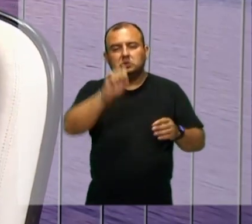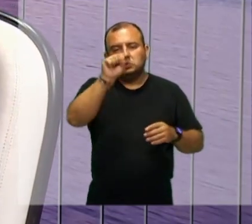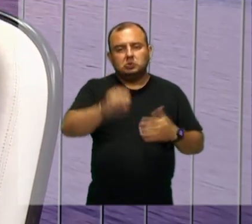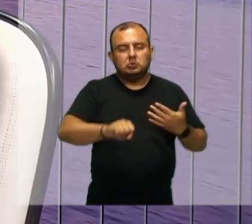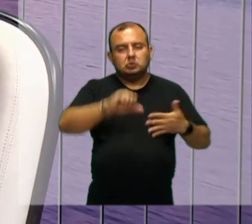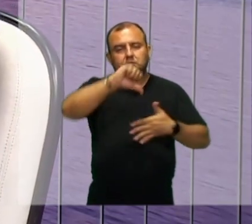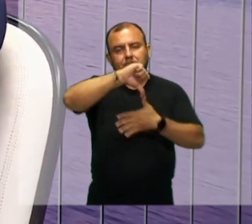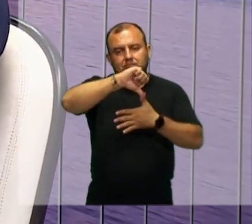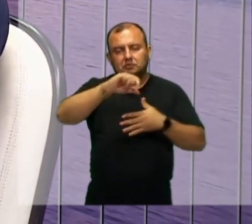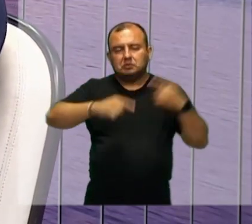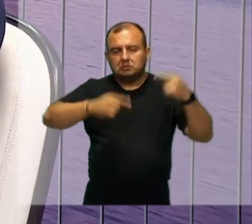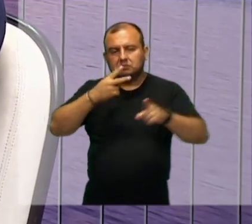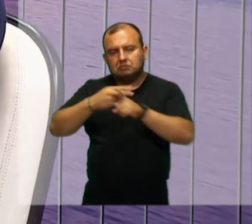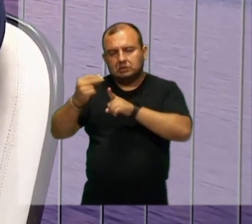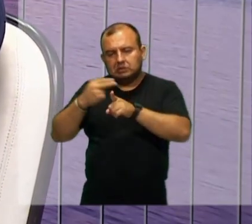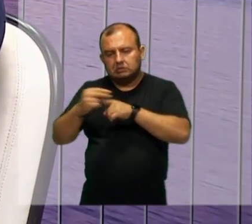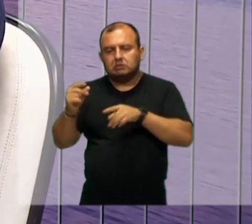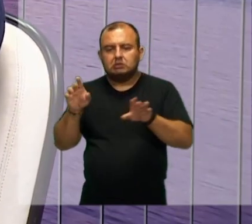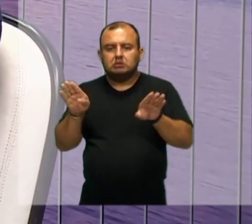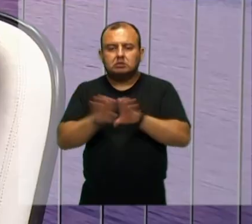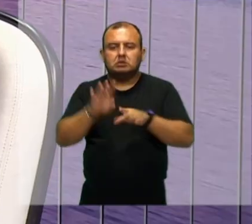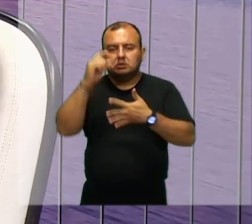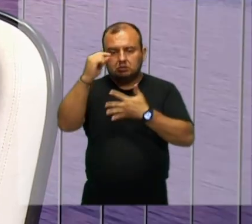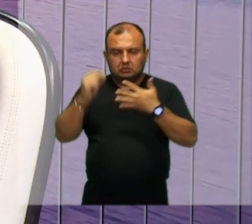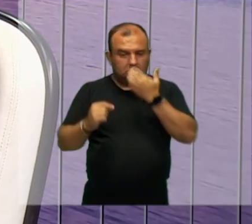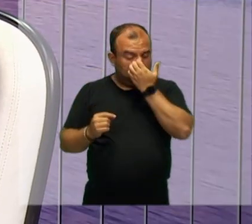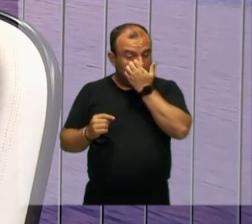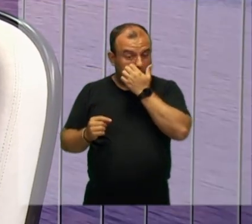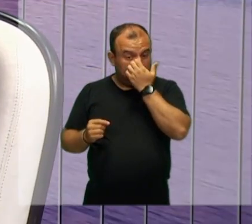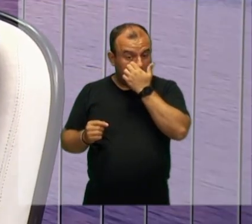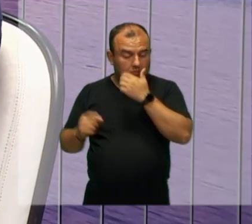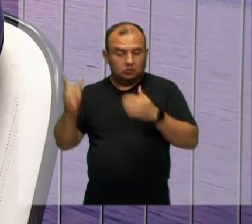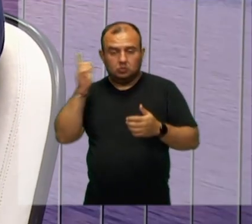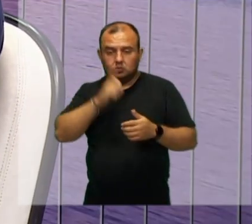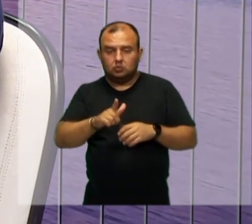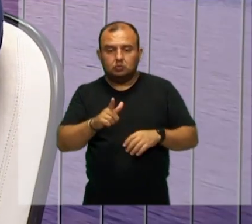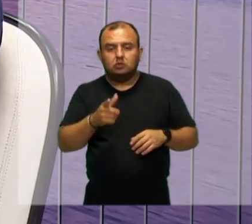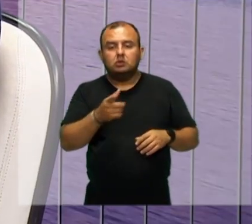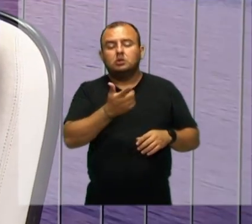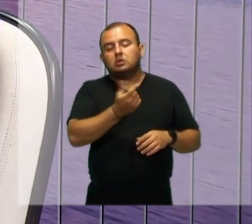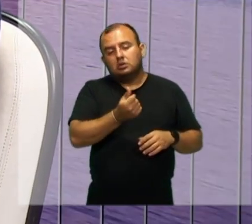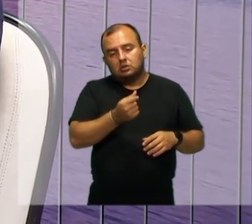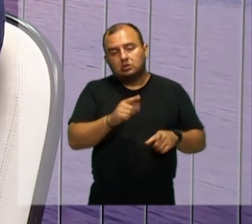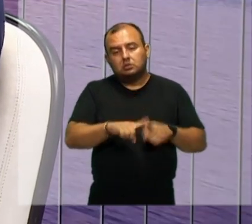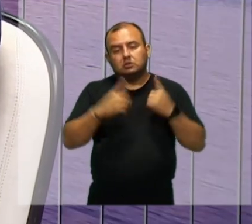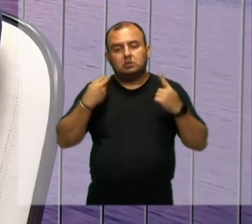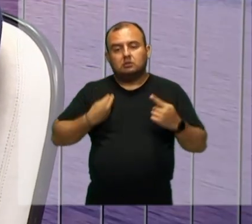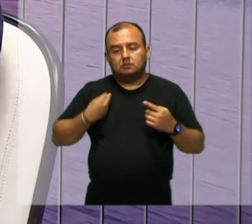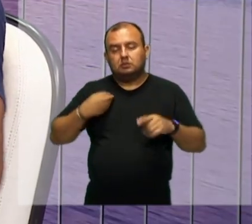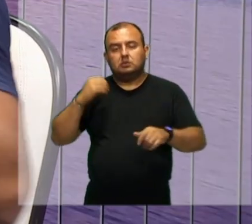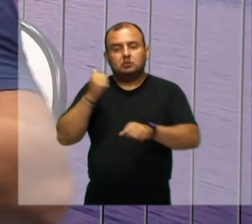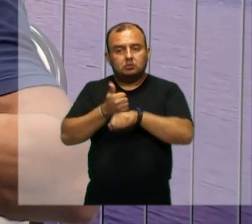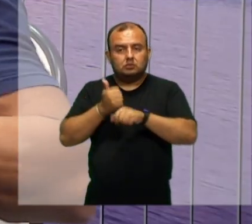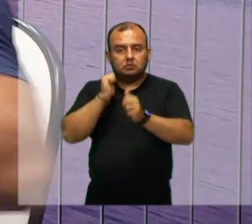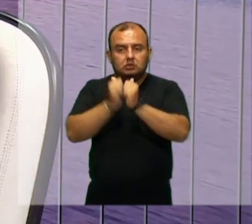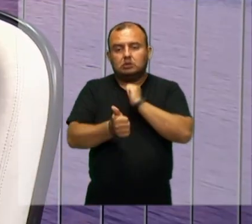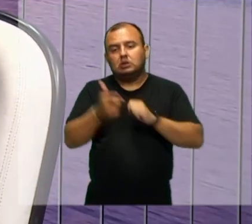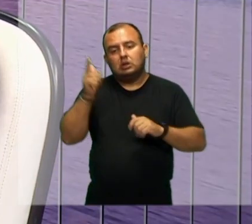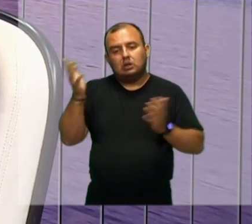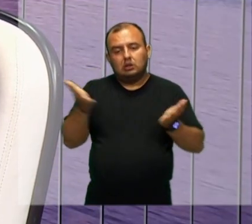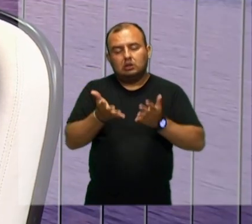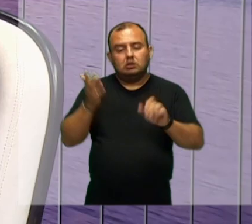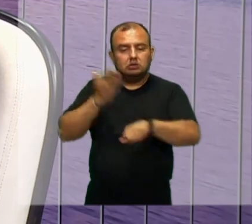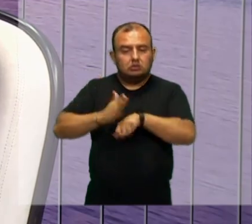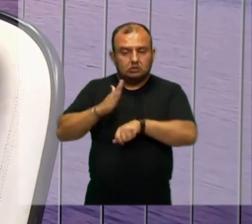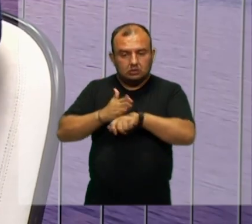atender alguns critérios para fazer jus a esse recurso, mas a vida do atleta é essa, a gente treina agora